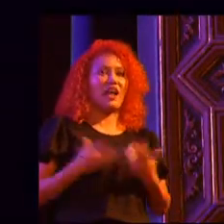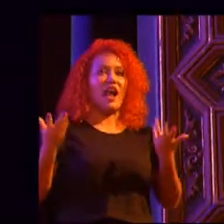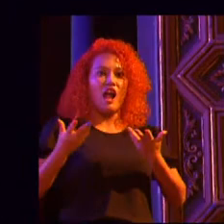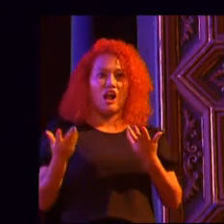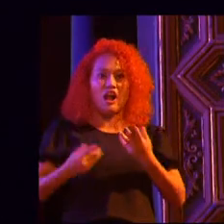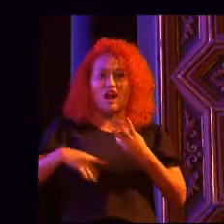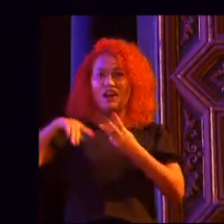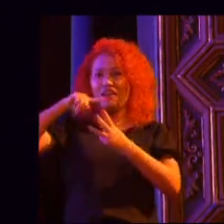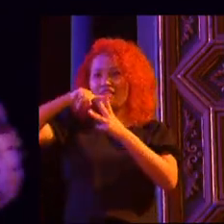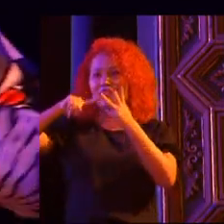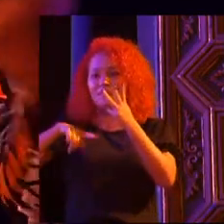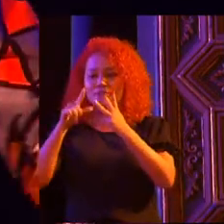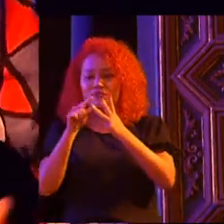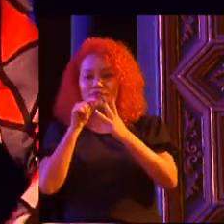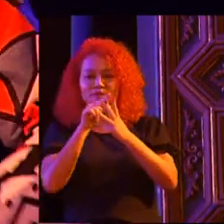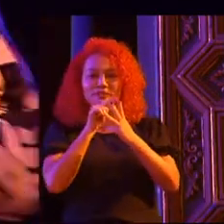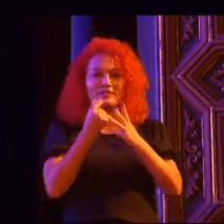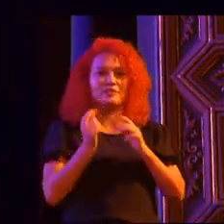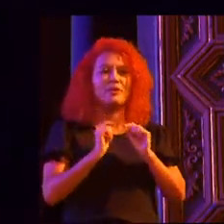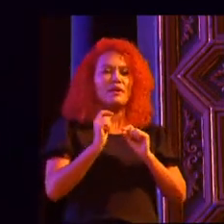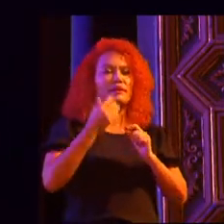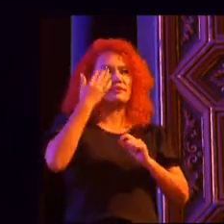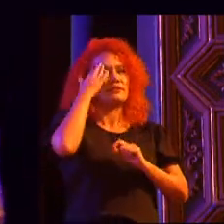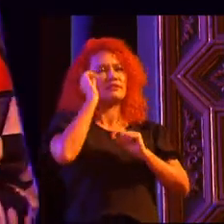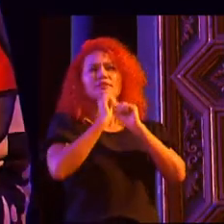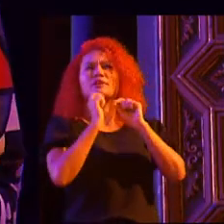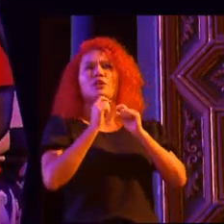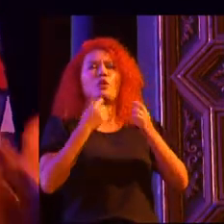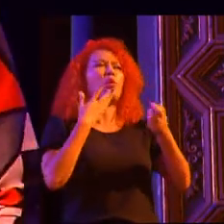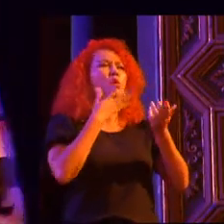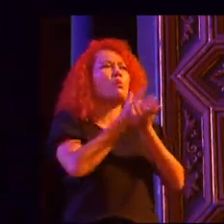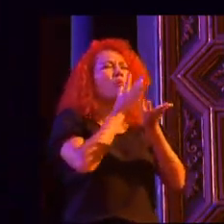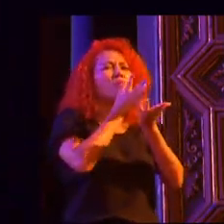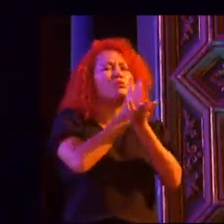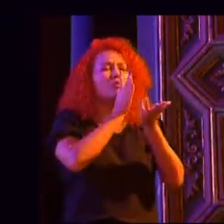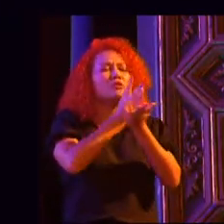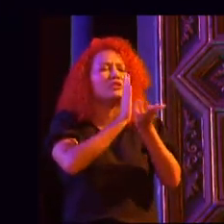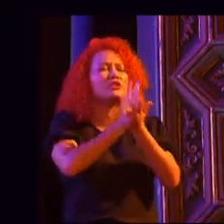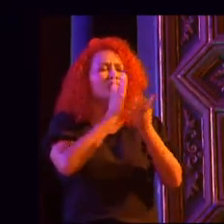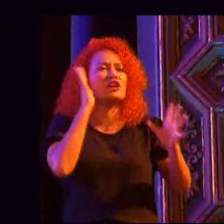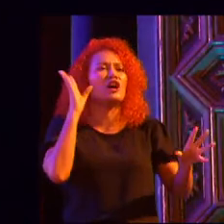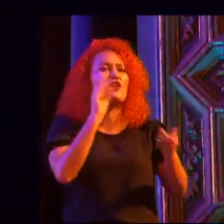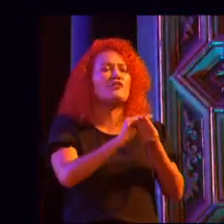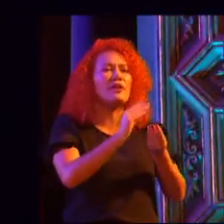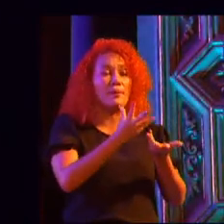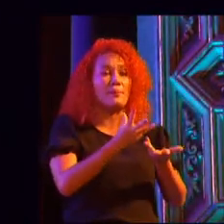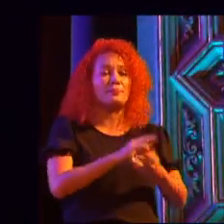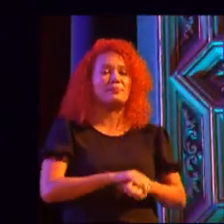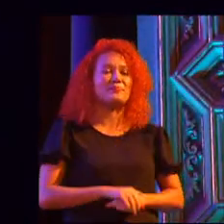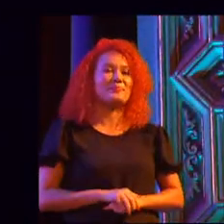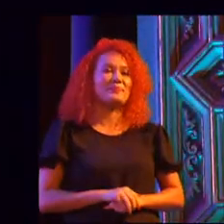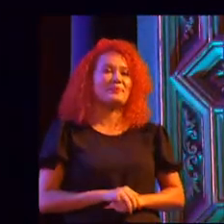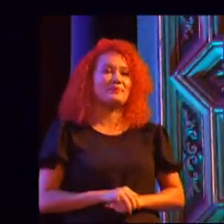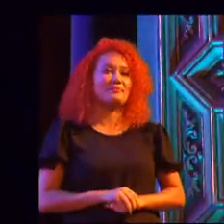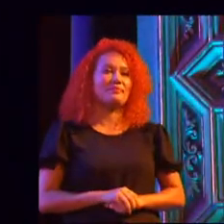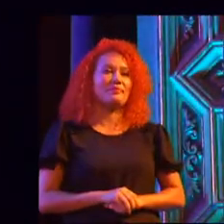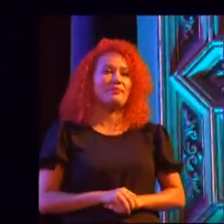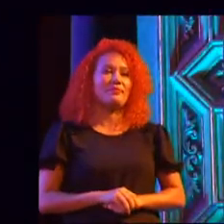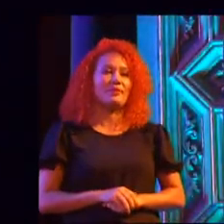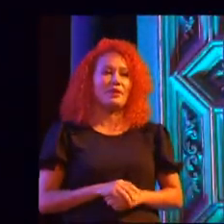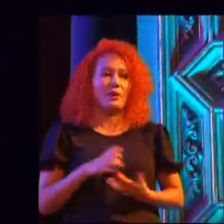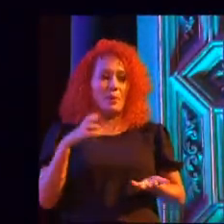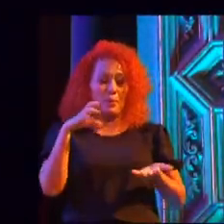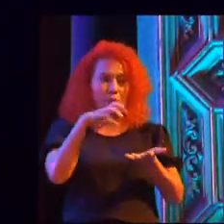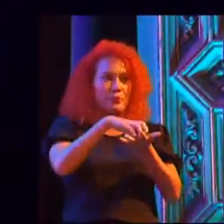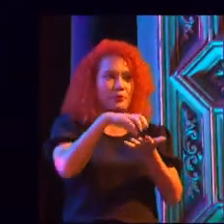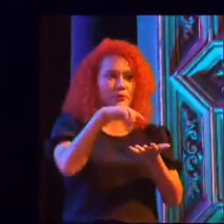para a gente poder entender por onde os curadores perpassaram até chegar nesse resultado. E na categoria